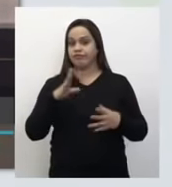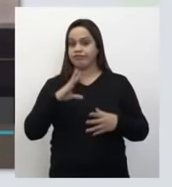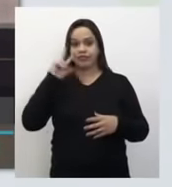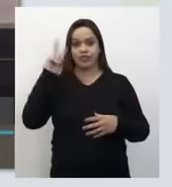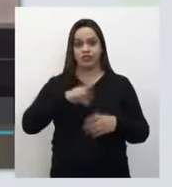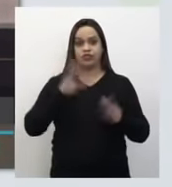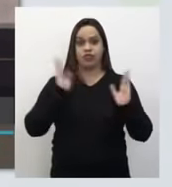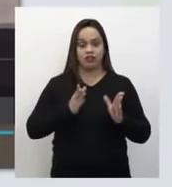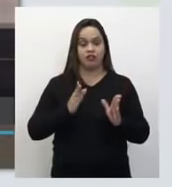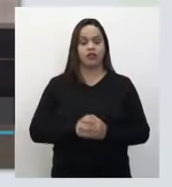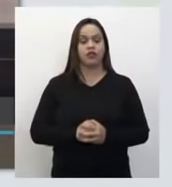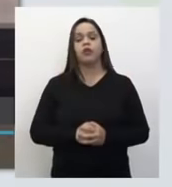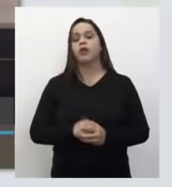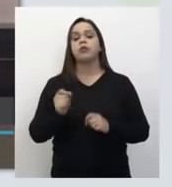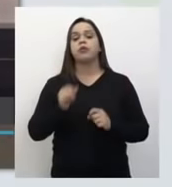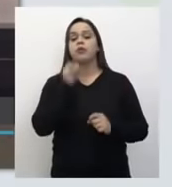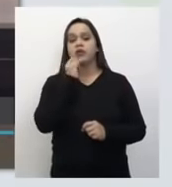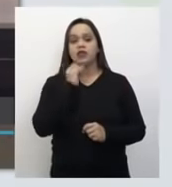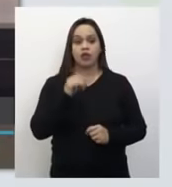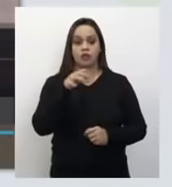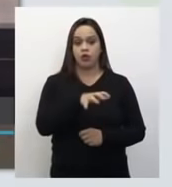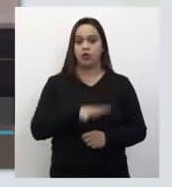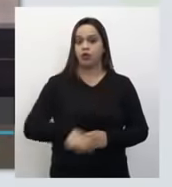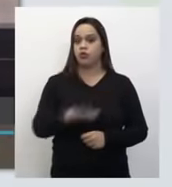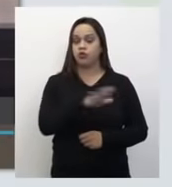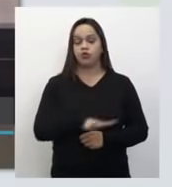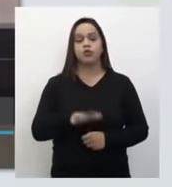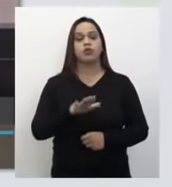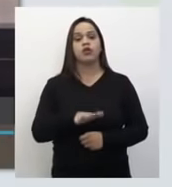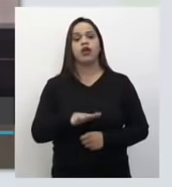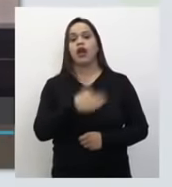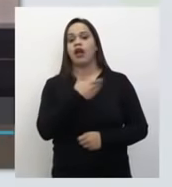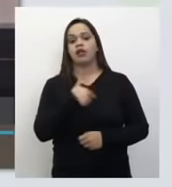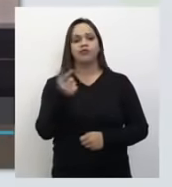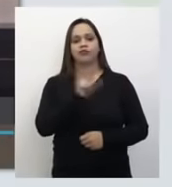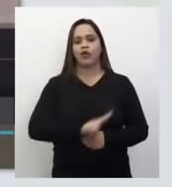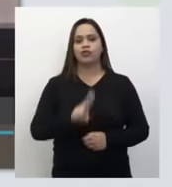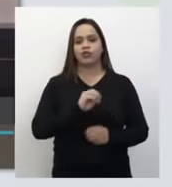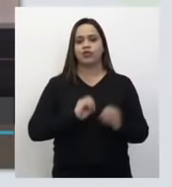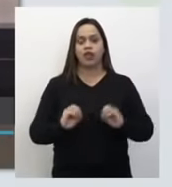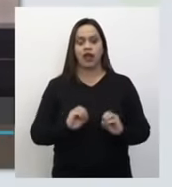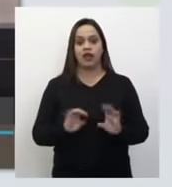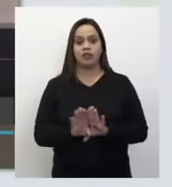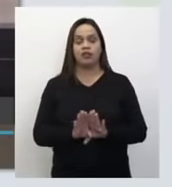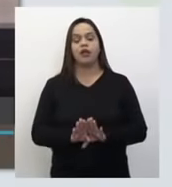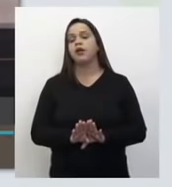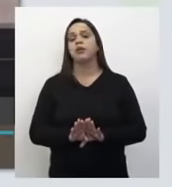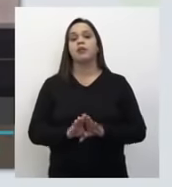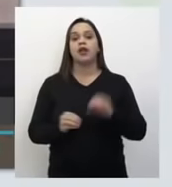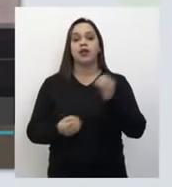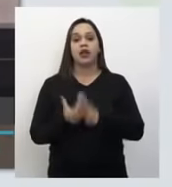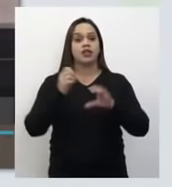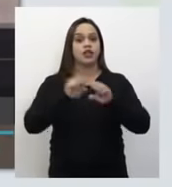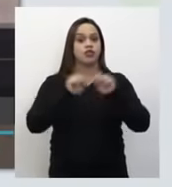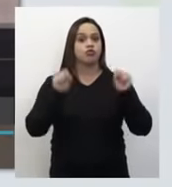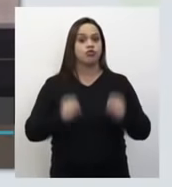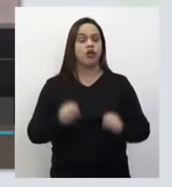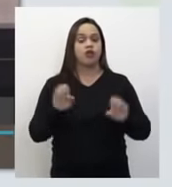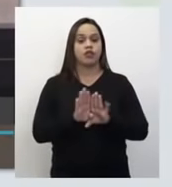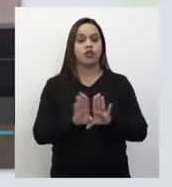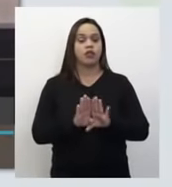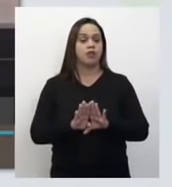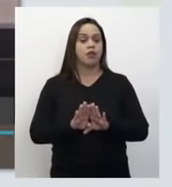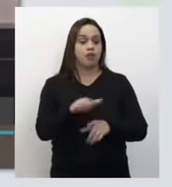observados, como, por exemplo, a ocupação de um espaço público ocioso, a criação de um software de mapeamento de uma determinada